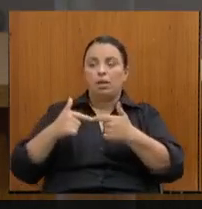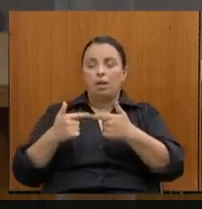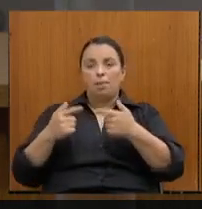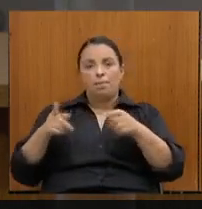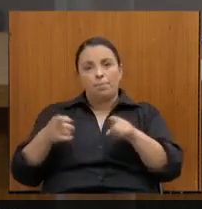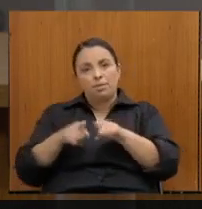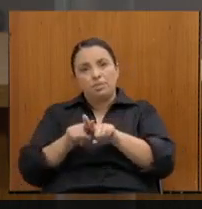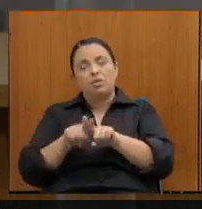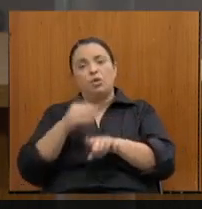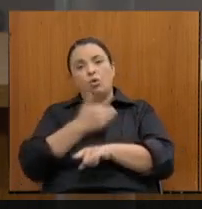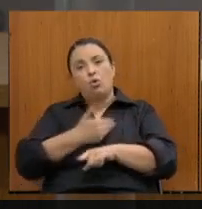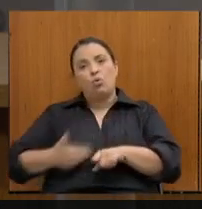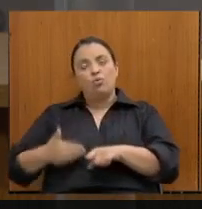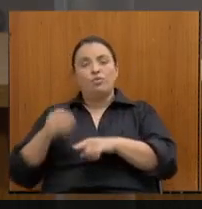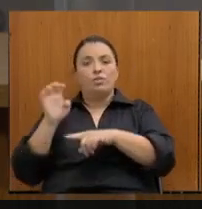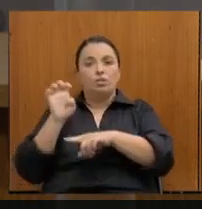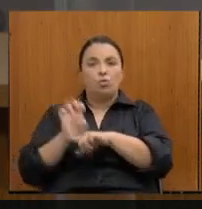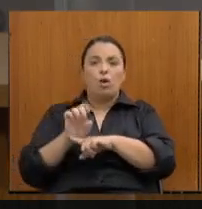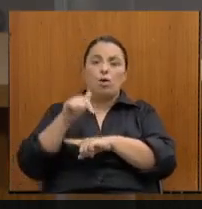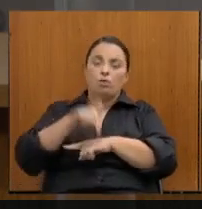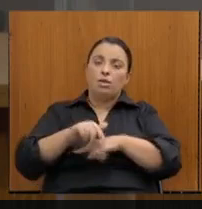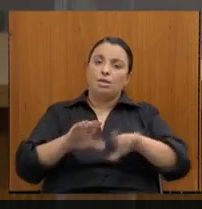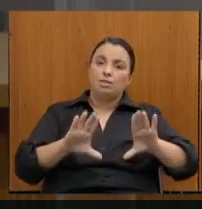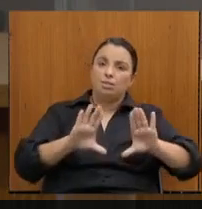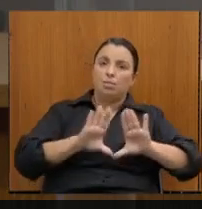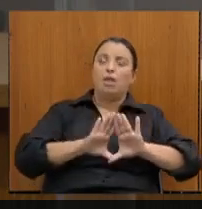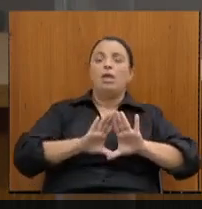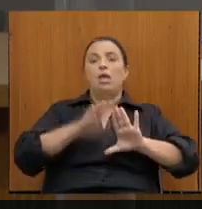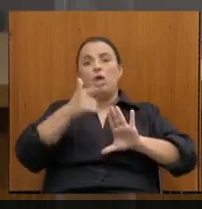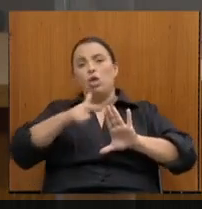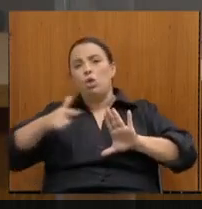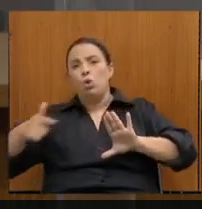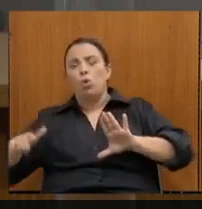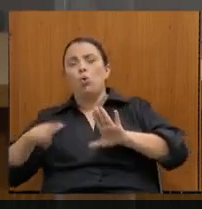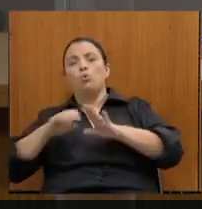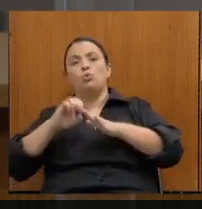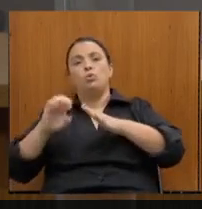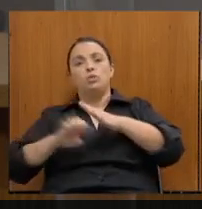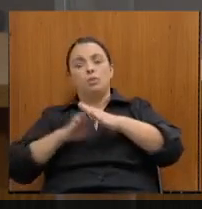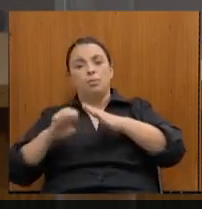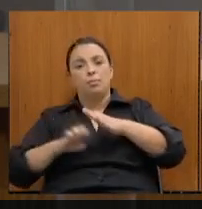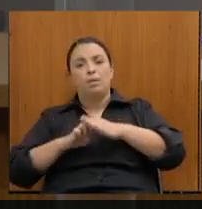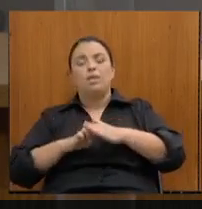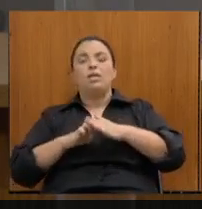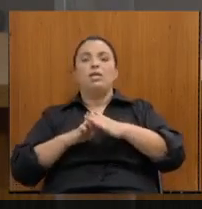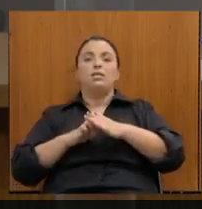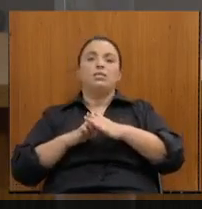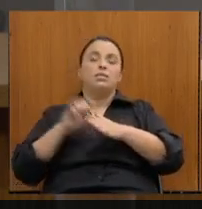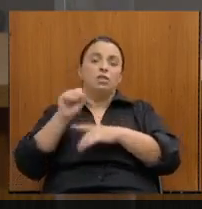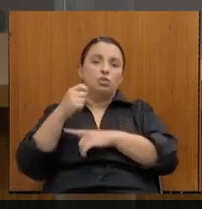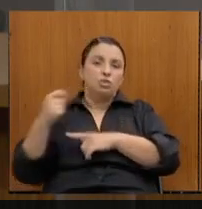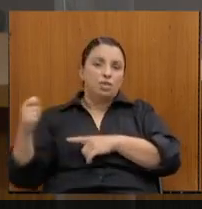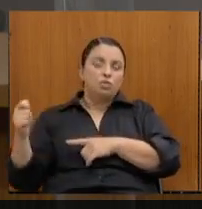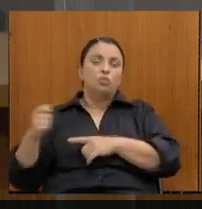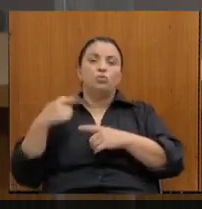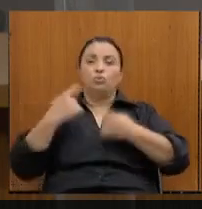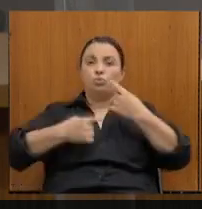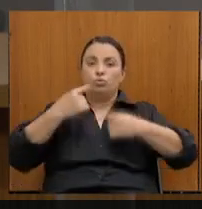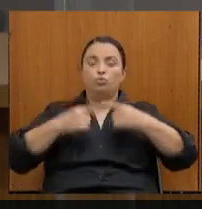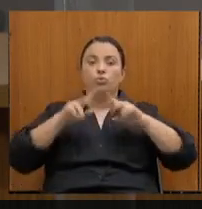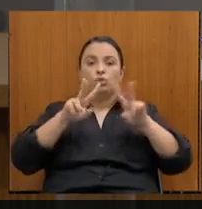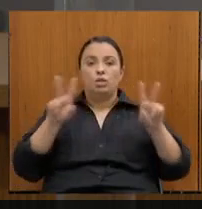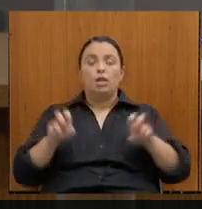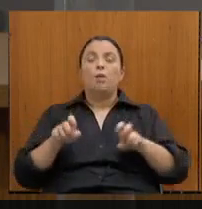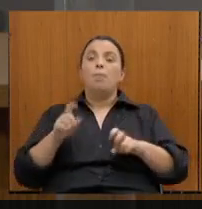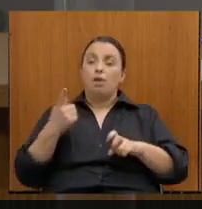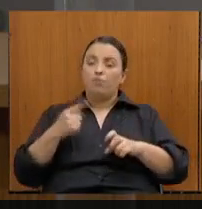é a casa assembleia e também os demais órgãos e associações a discutir um pouco esse tema e como colocar Minas